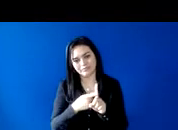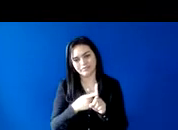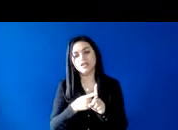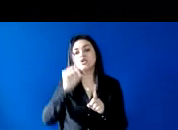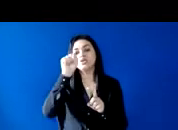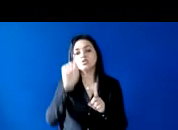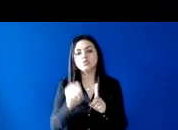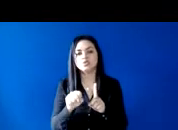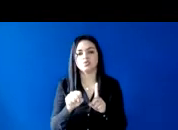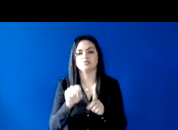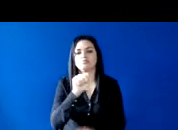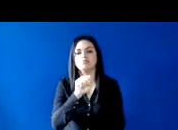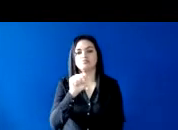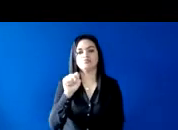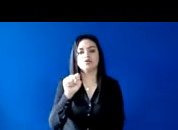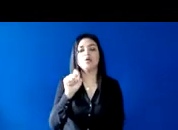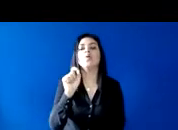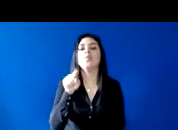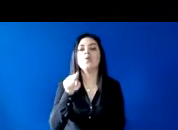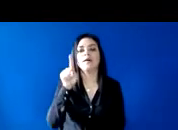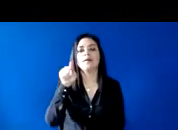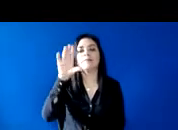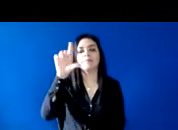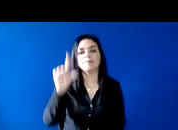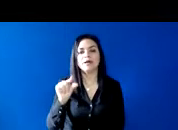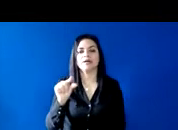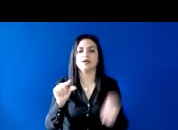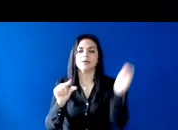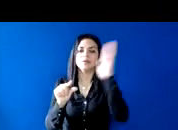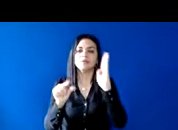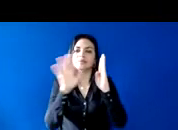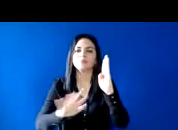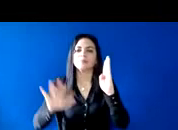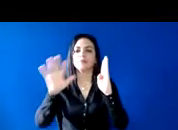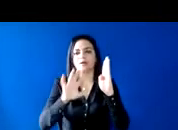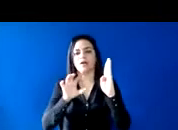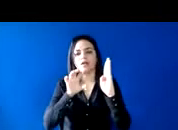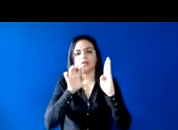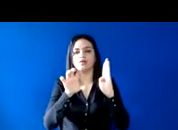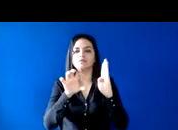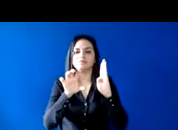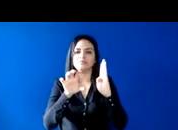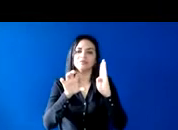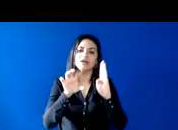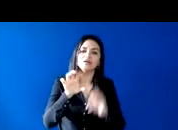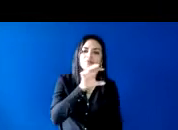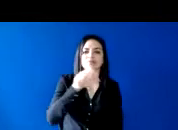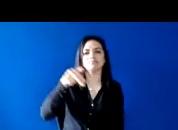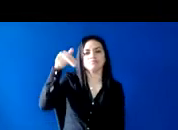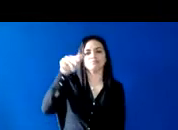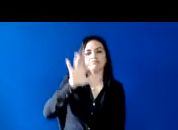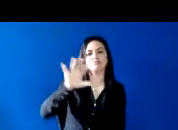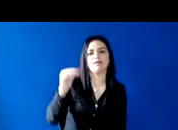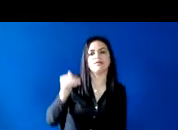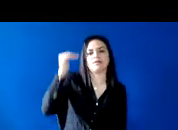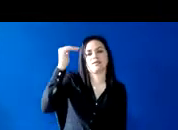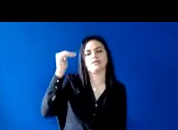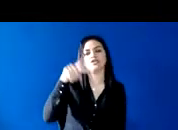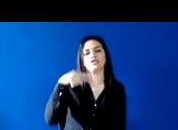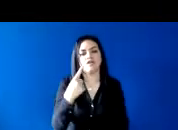Sudeste abaixo da média nacional, Norte, Nordeste e Centro-Oeste acima. Tá? Então, as principais causas de morte materna: